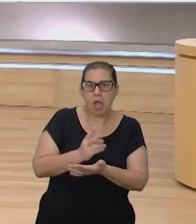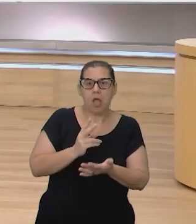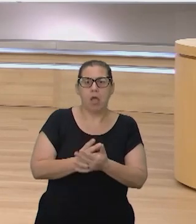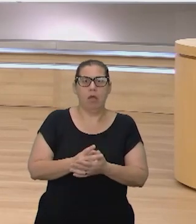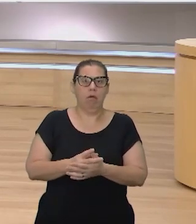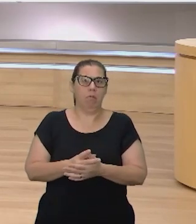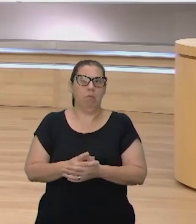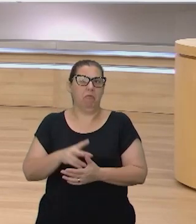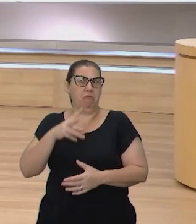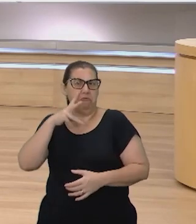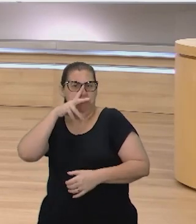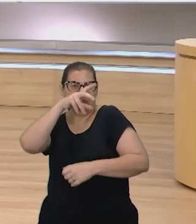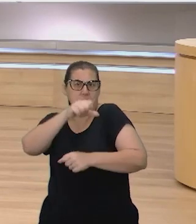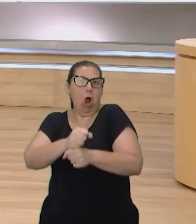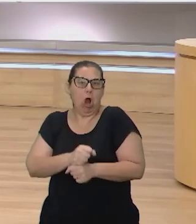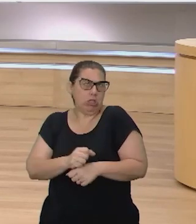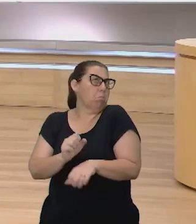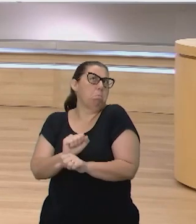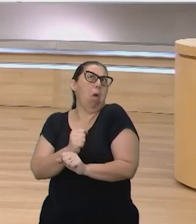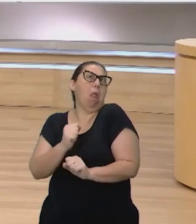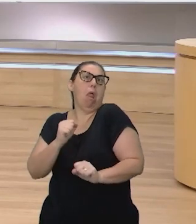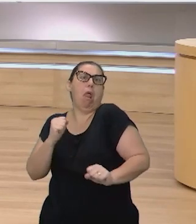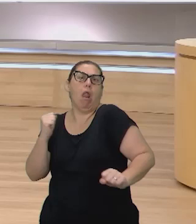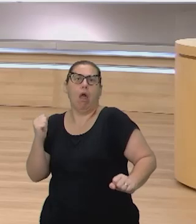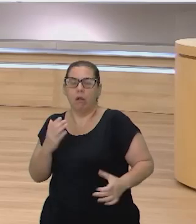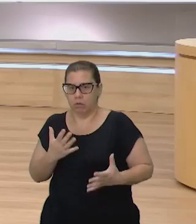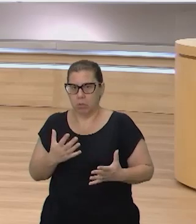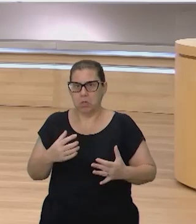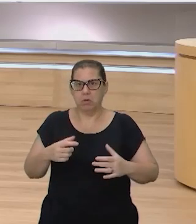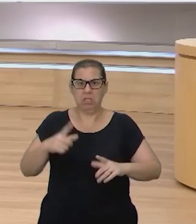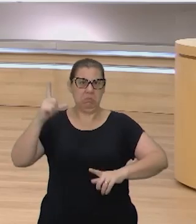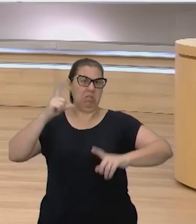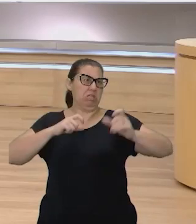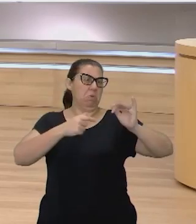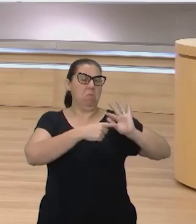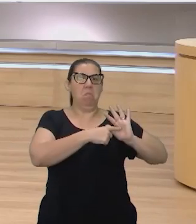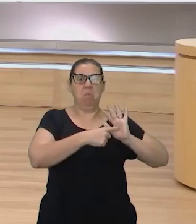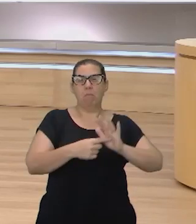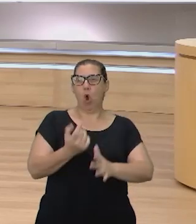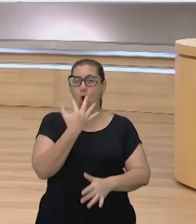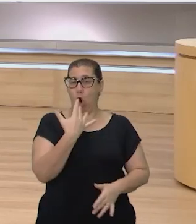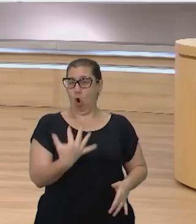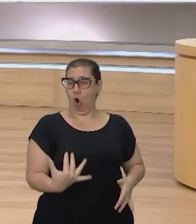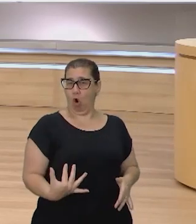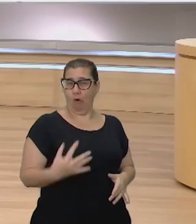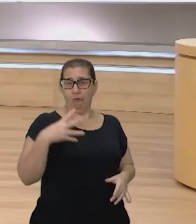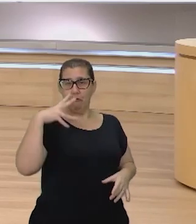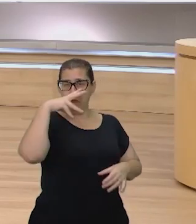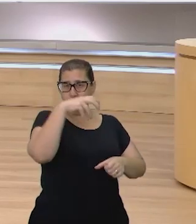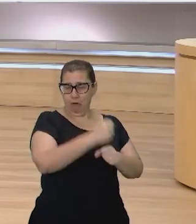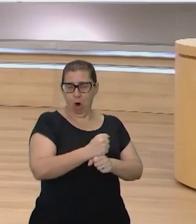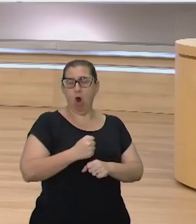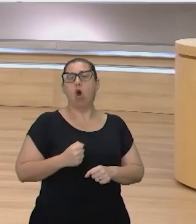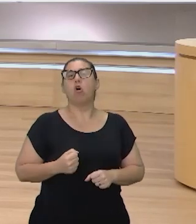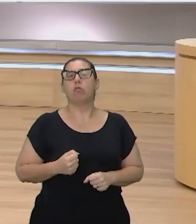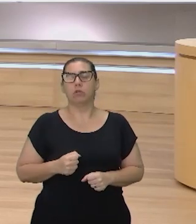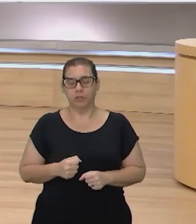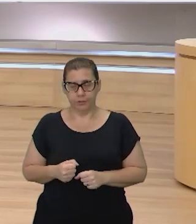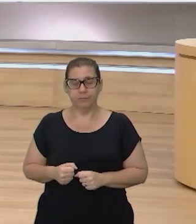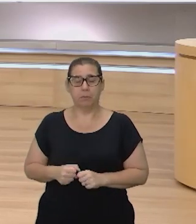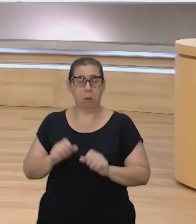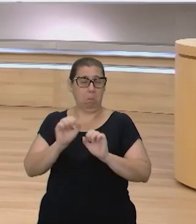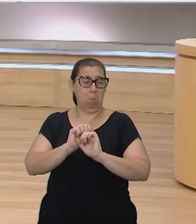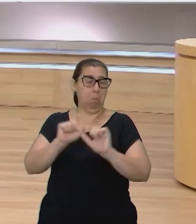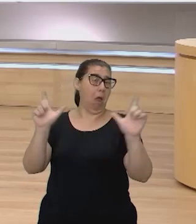muito exagerados, muito grandes, né, muito expressivos, cores muito fortes, muito marcantes, vibrantes,